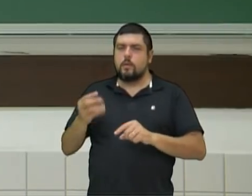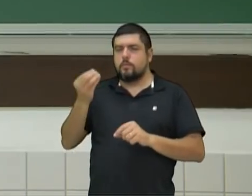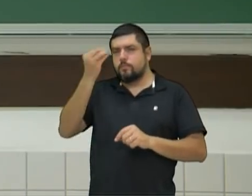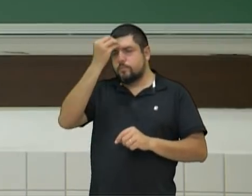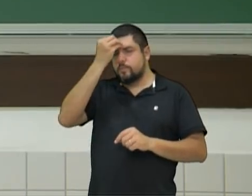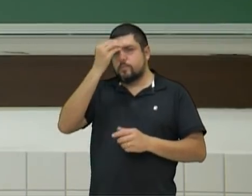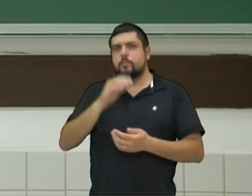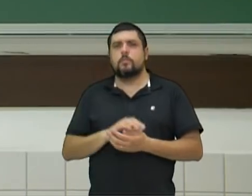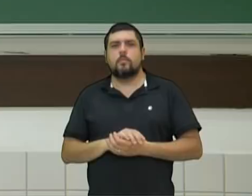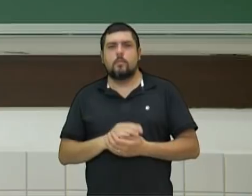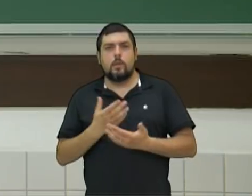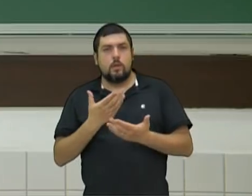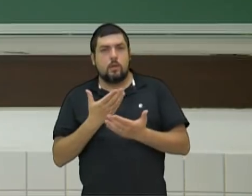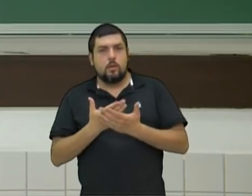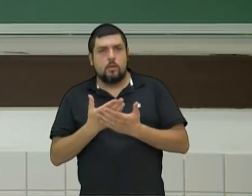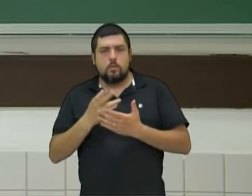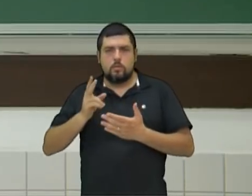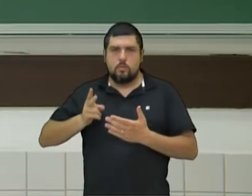nossa aula.